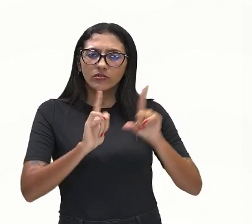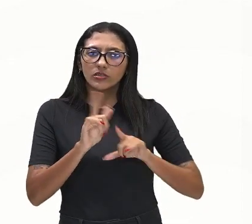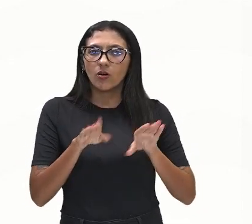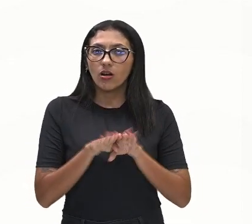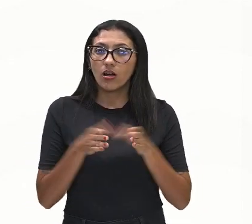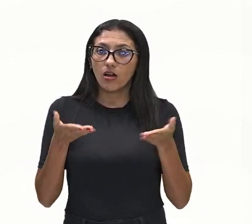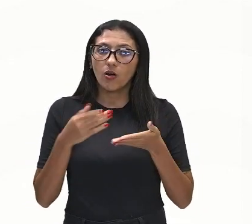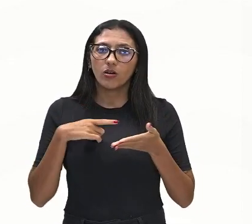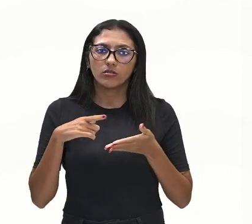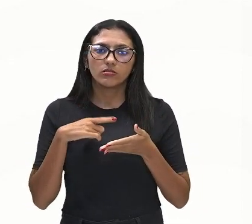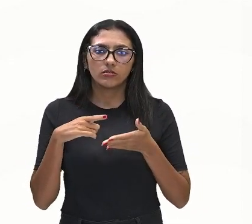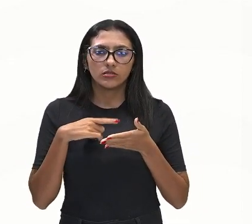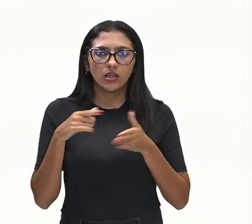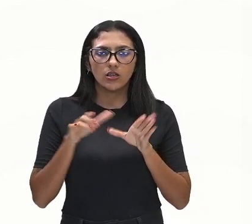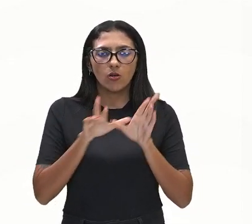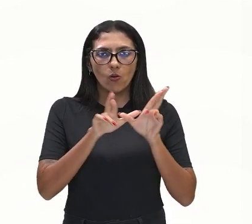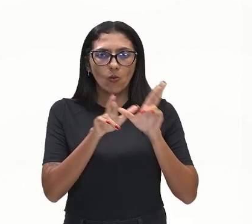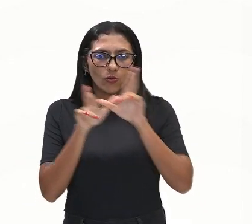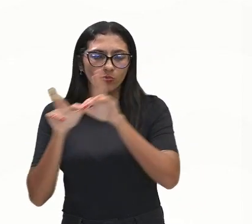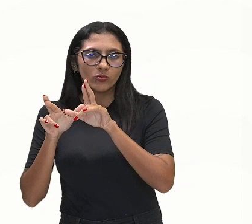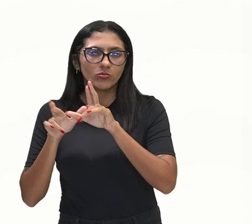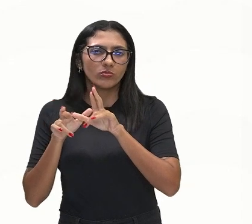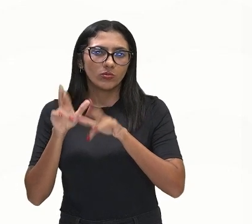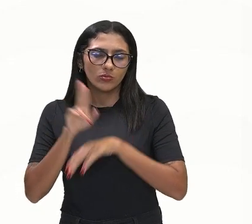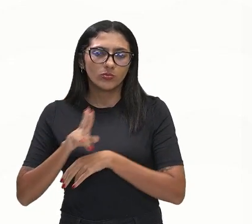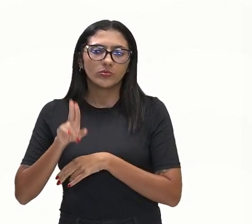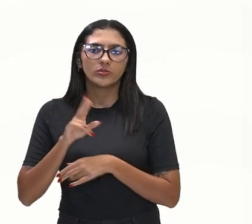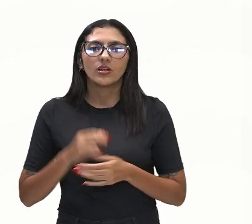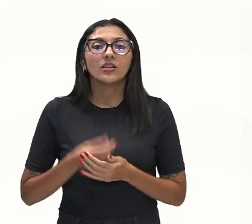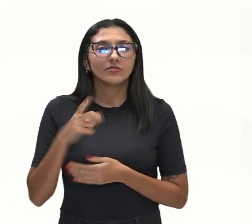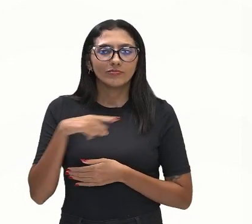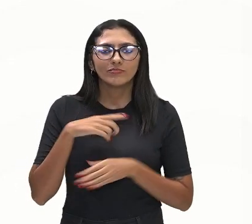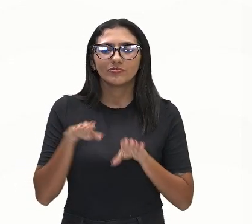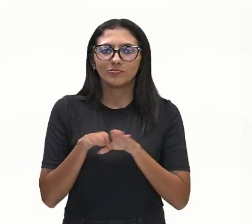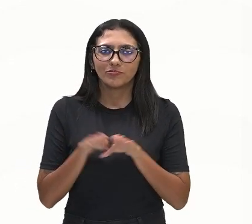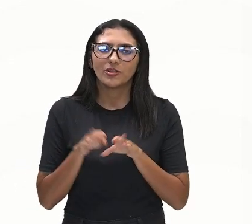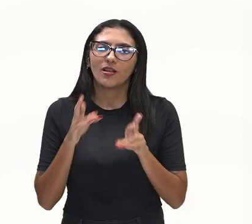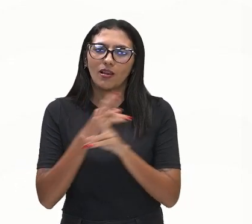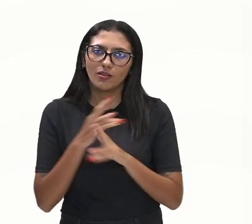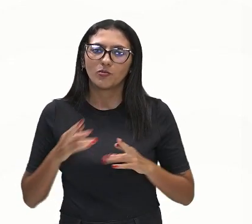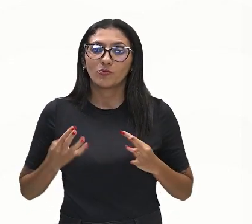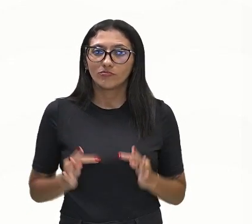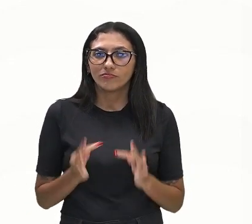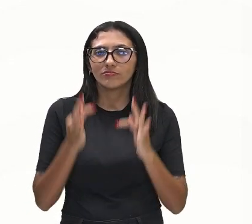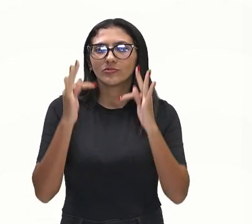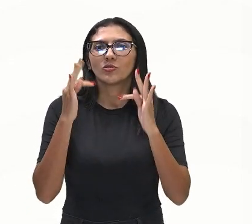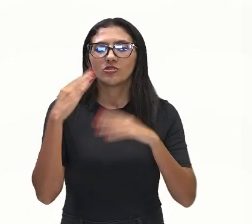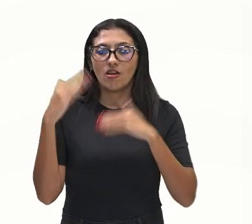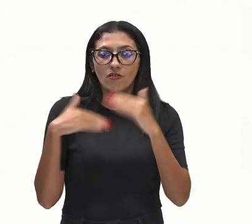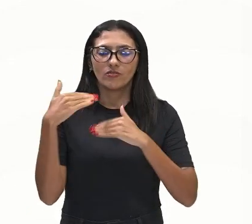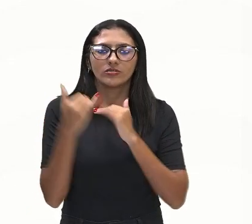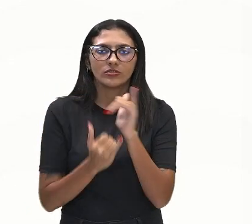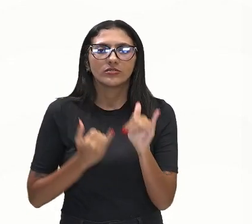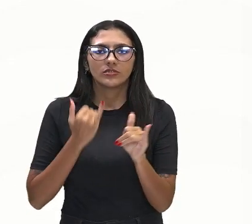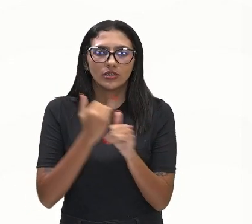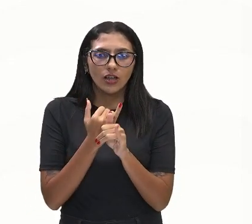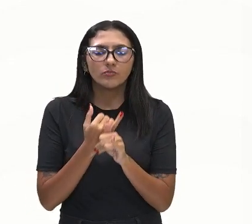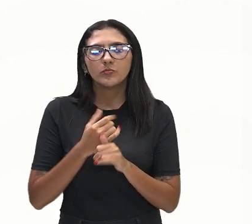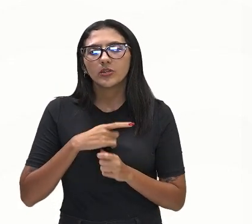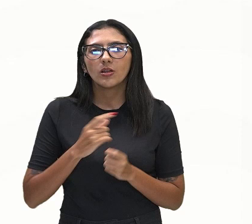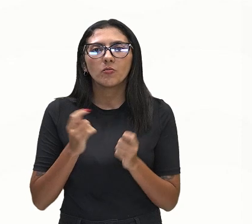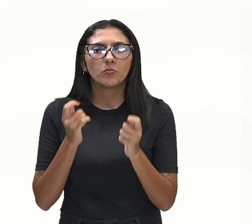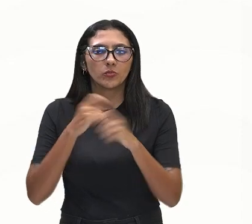satélite, e isso é consequência também do avanço do desenvolvimento da internet, que justamente permite que uma